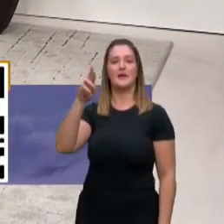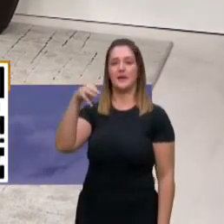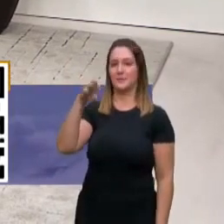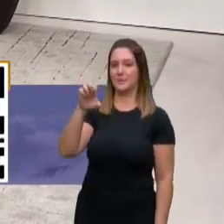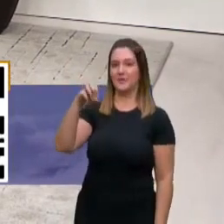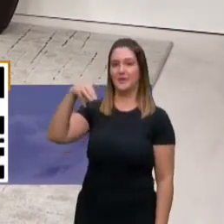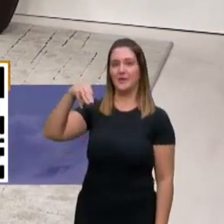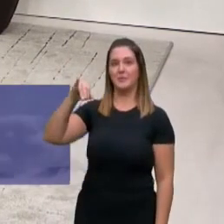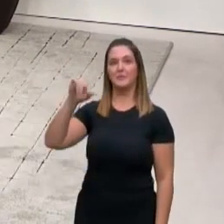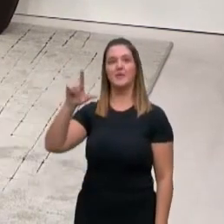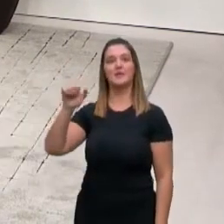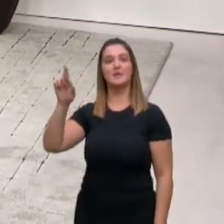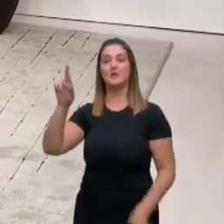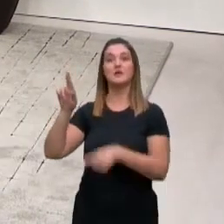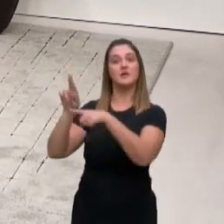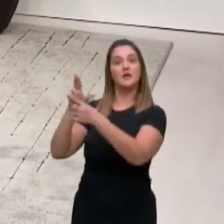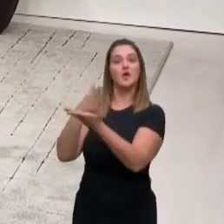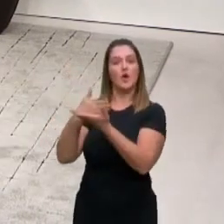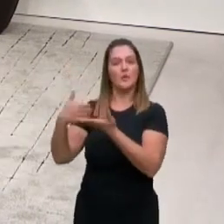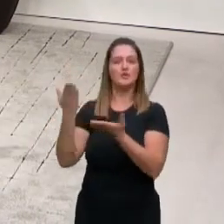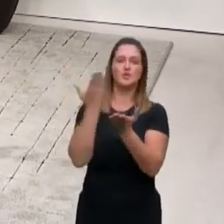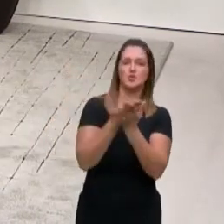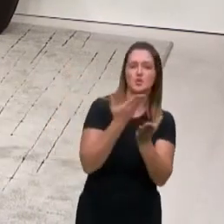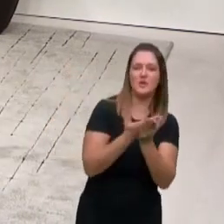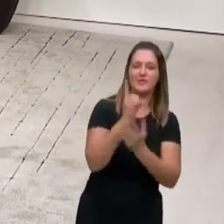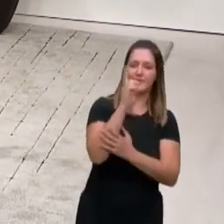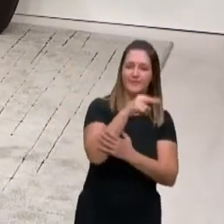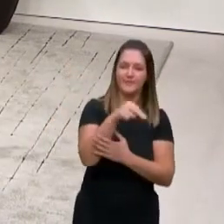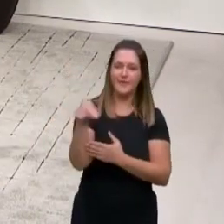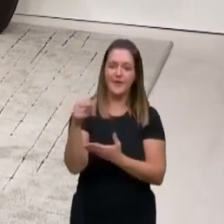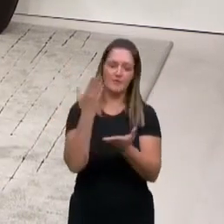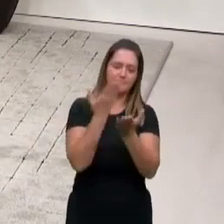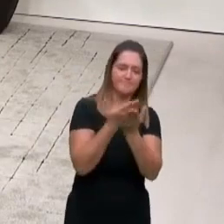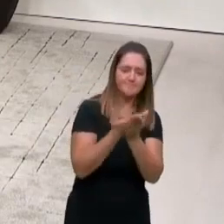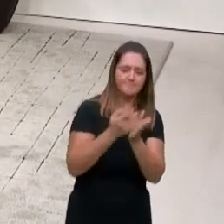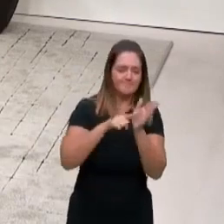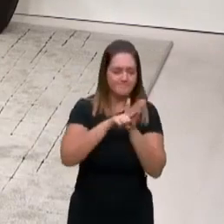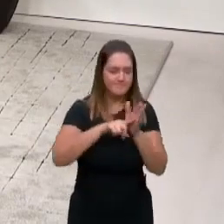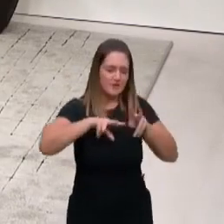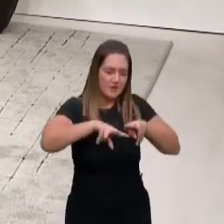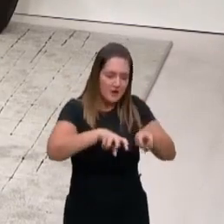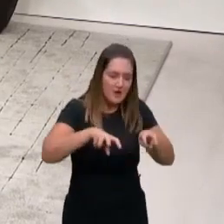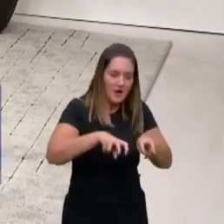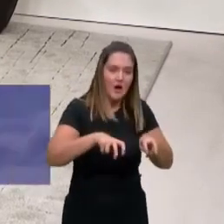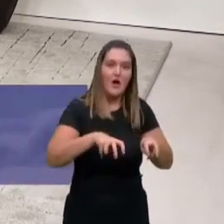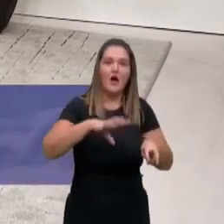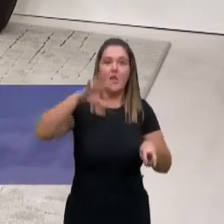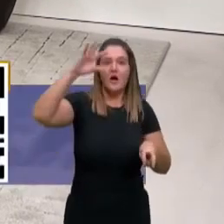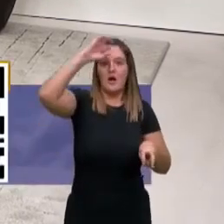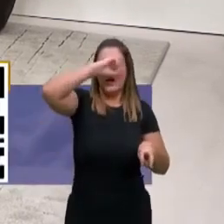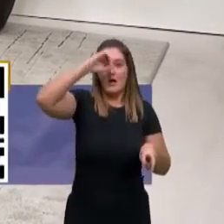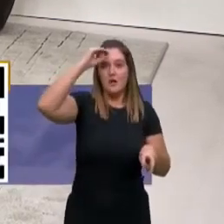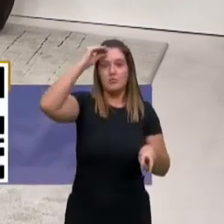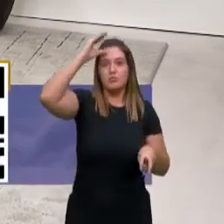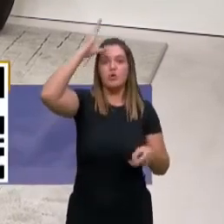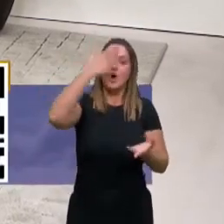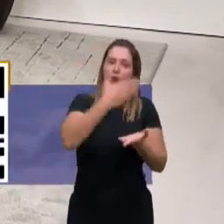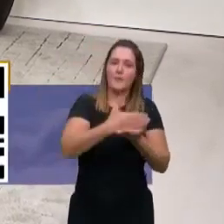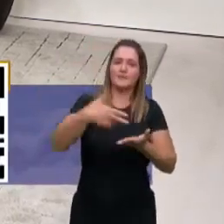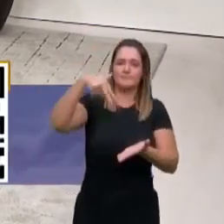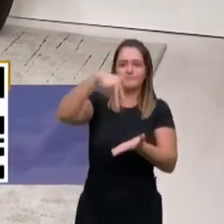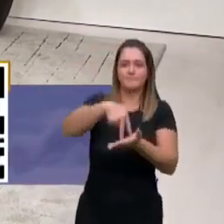Daniel 8:14, Daniel 9 e outros textos mais da profecia. E eles fizeram um grande movimento de classe bíblica,